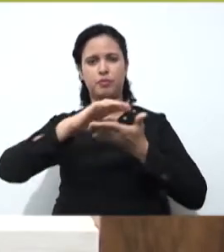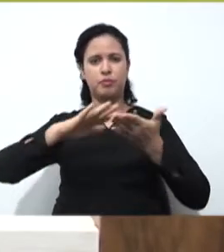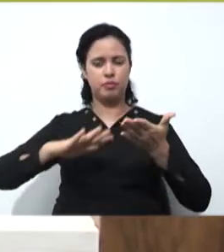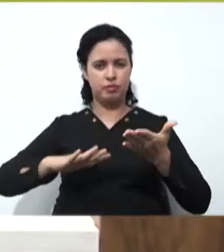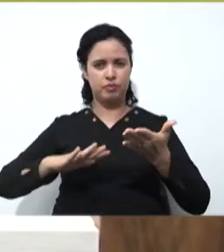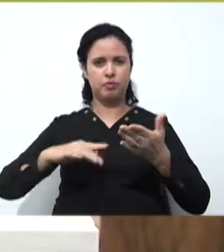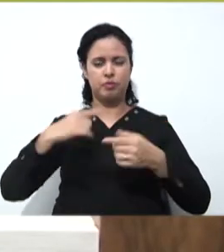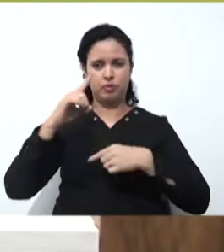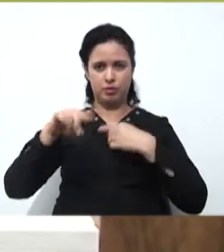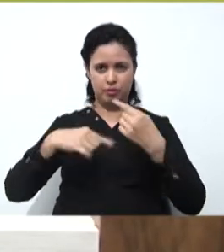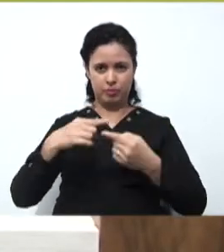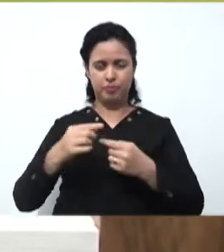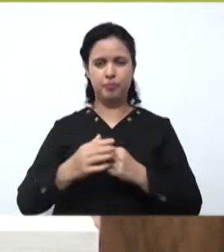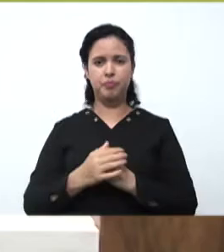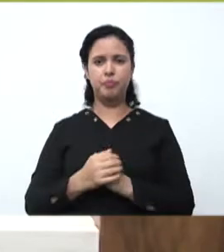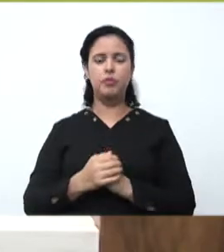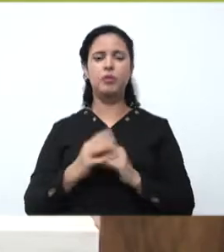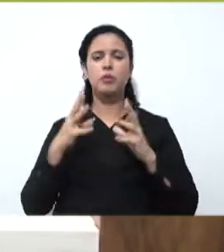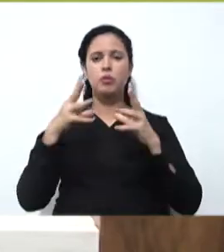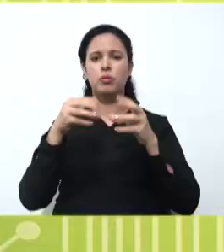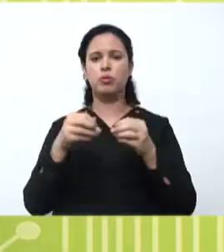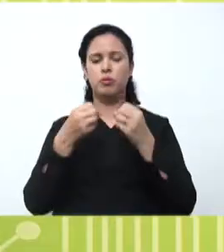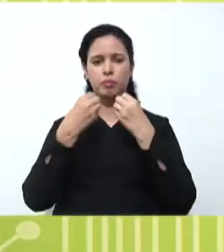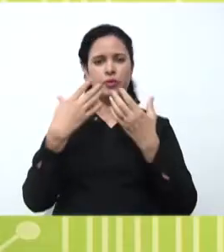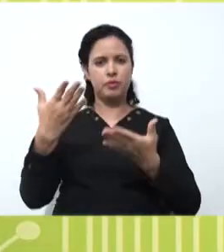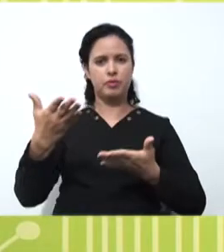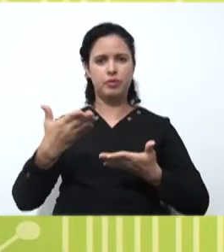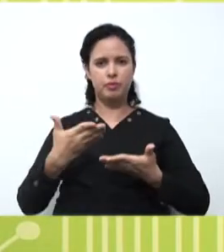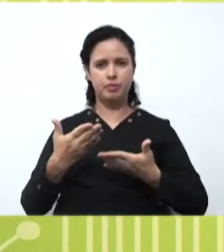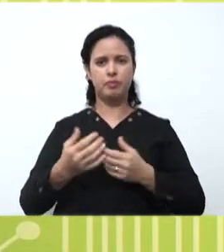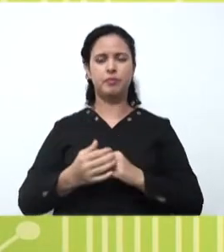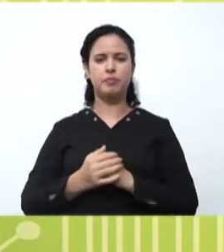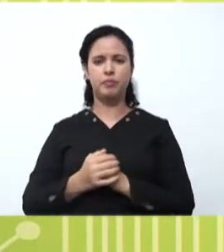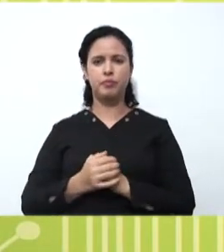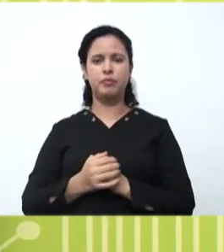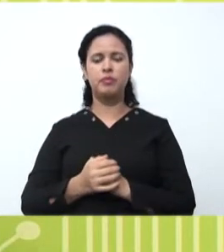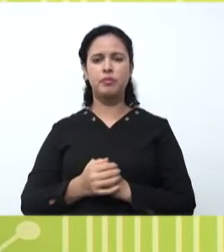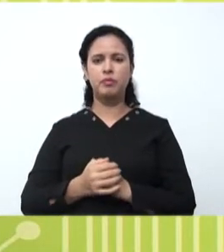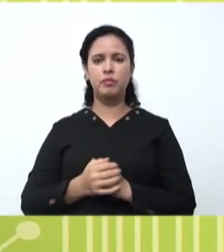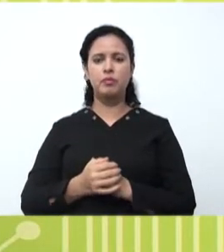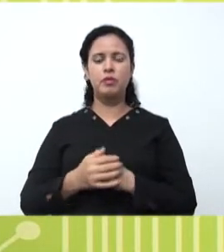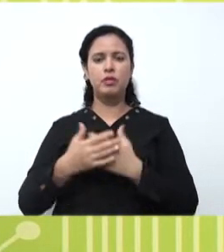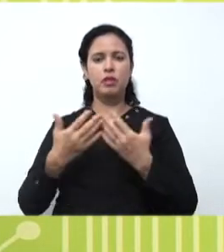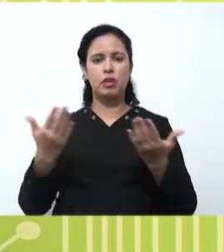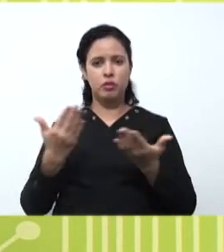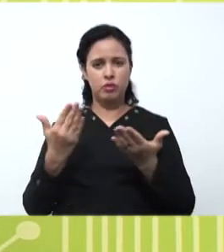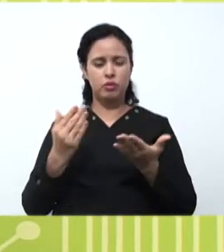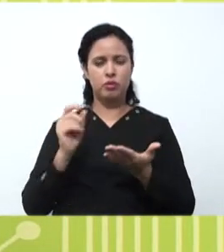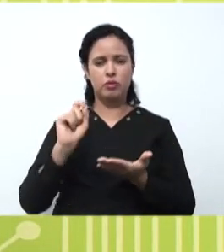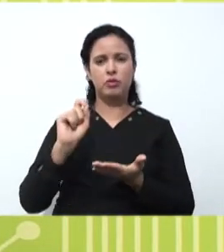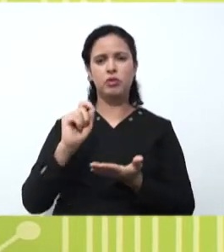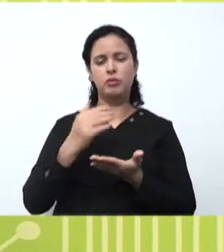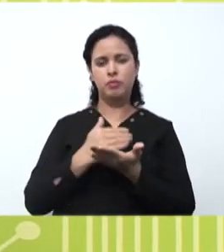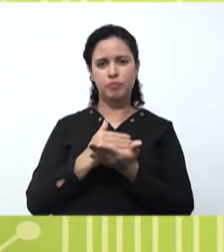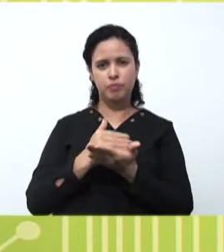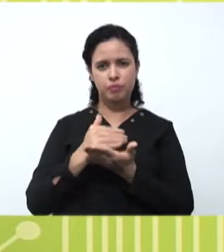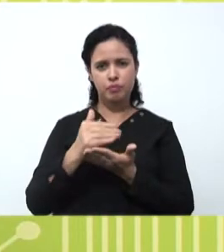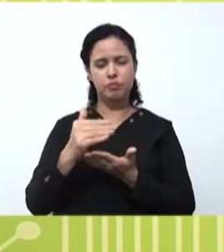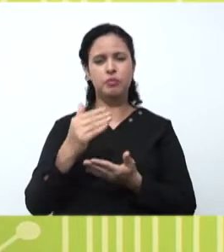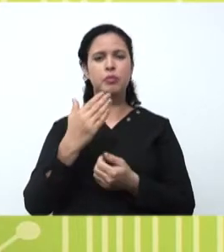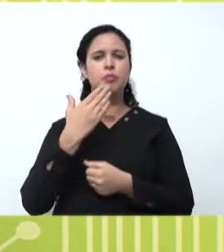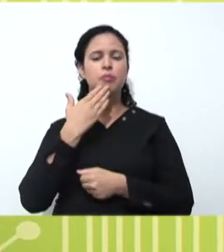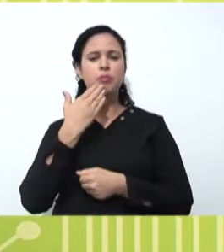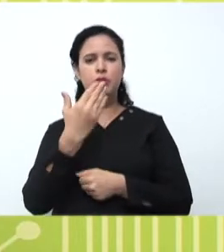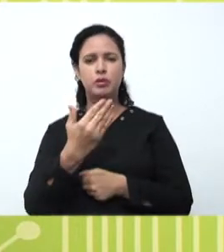mais adiante. Sejam todos bem-vindos. Muito bem. Nós vamos então pedir para que